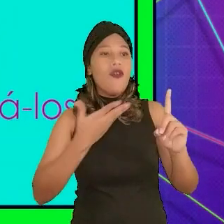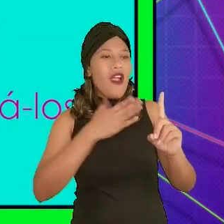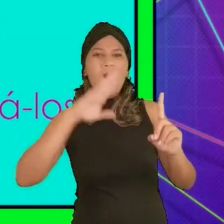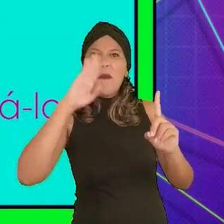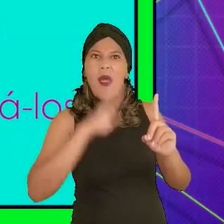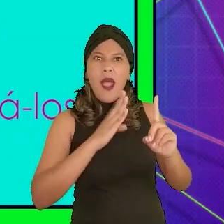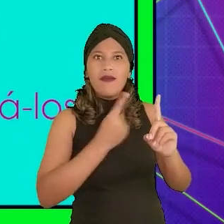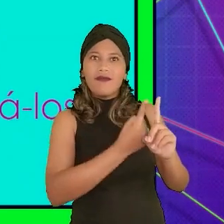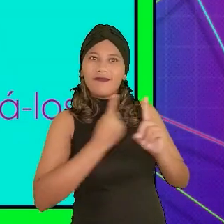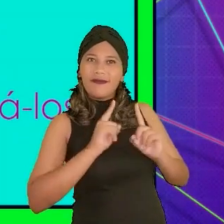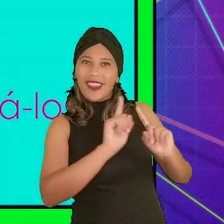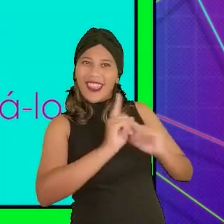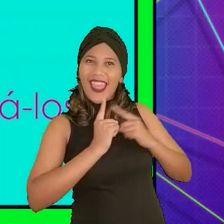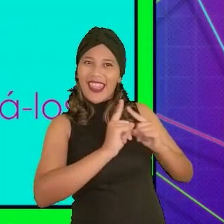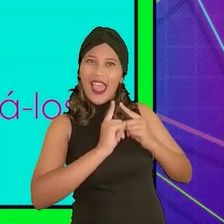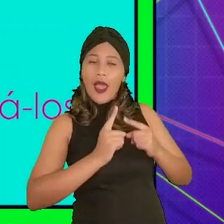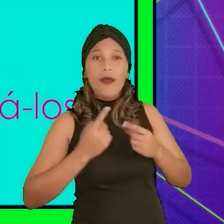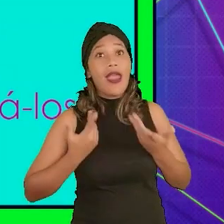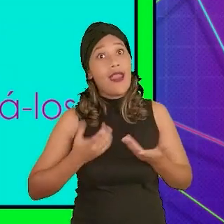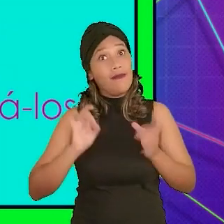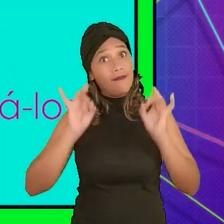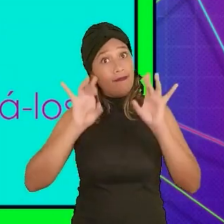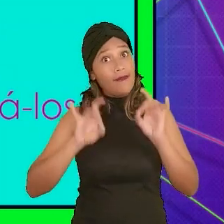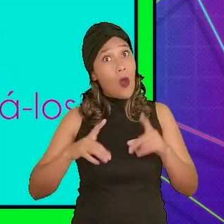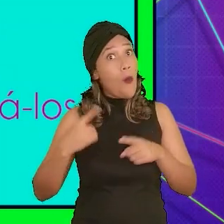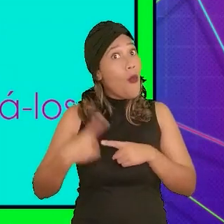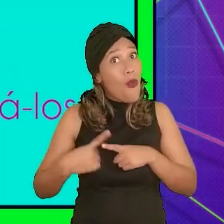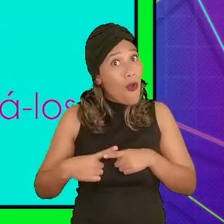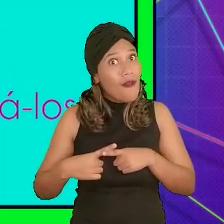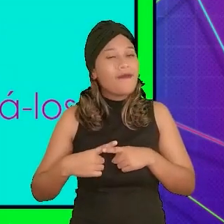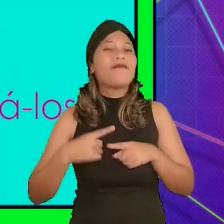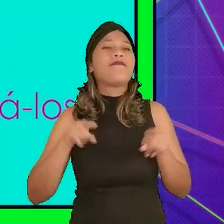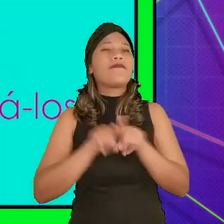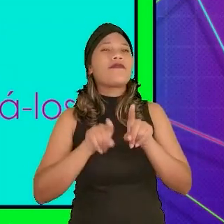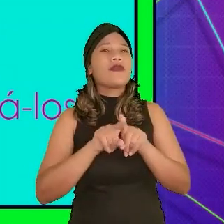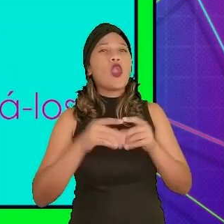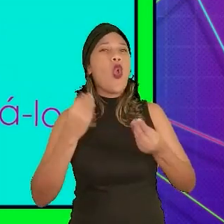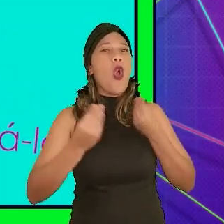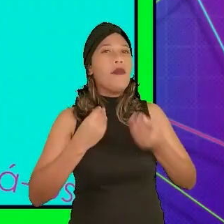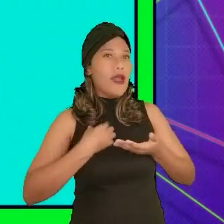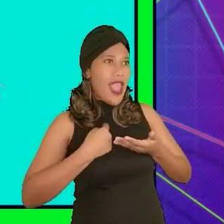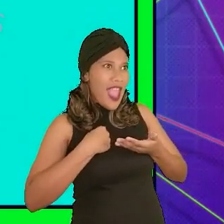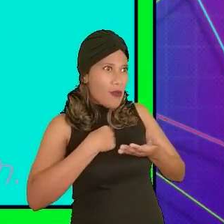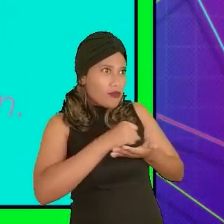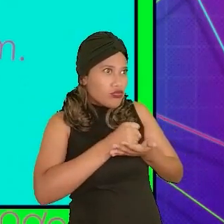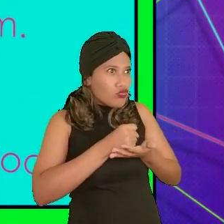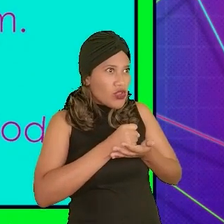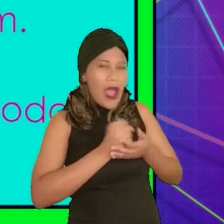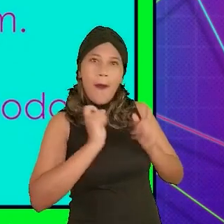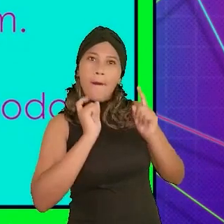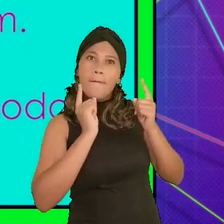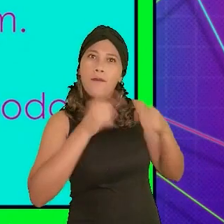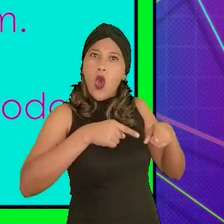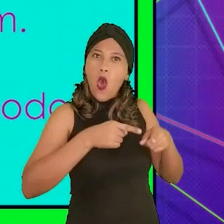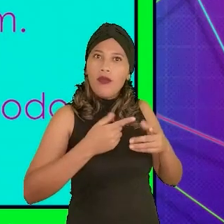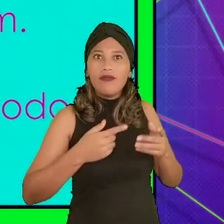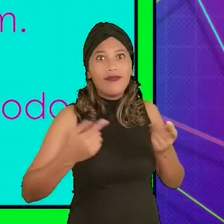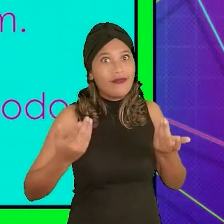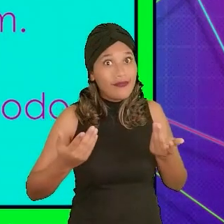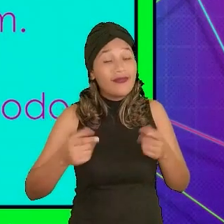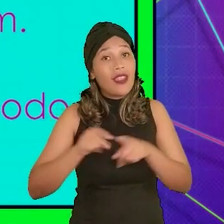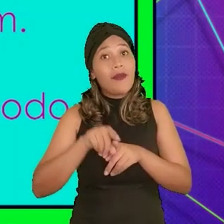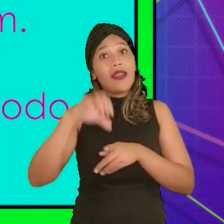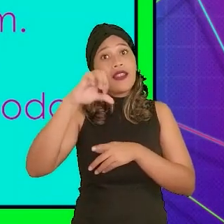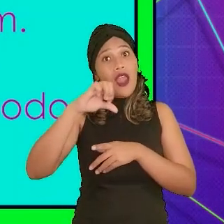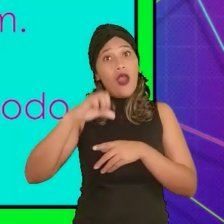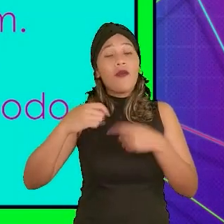serão encontrados no mundo, o que os tornam únicos e como o jogador poderá derrotá-los. Na nona página, deverá conter